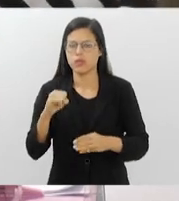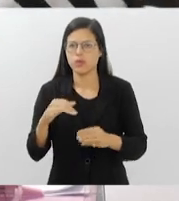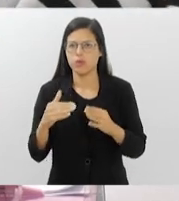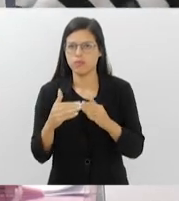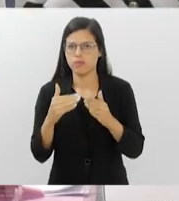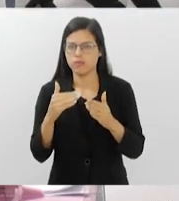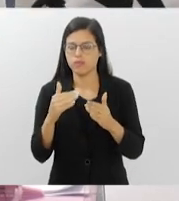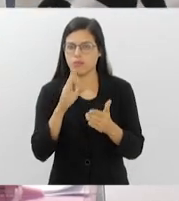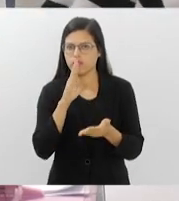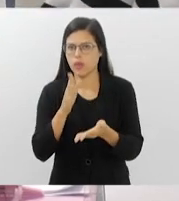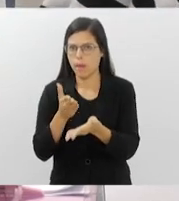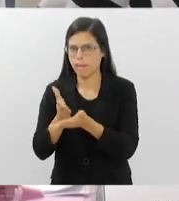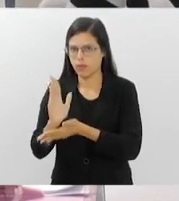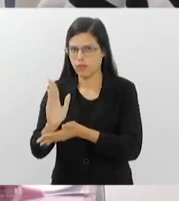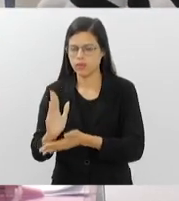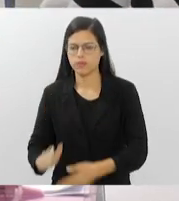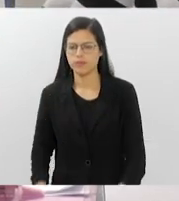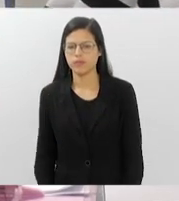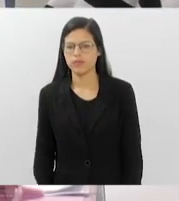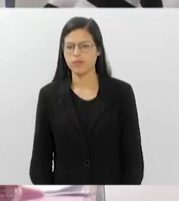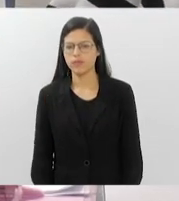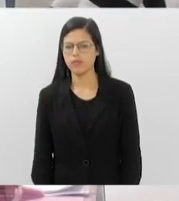Como estão aprovado